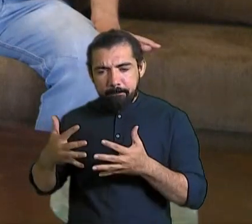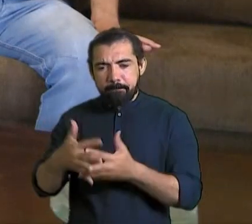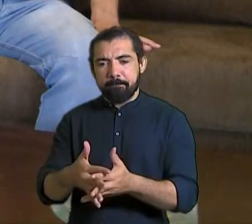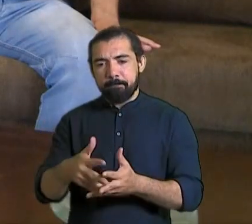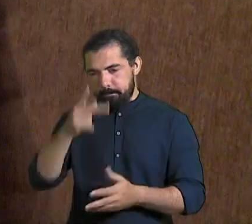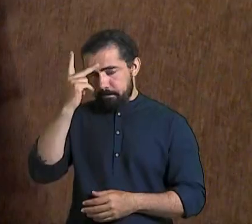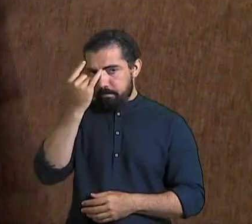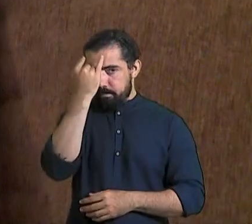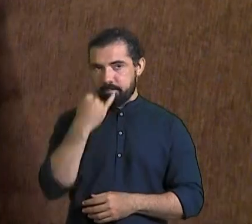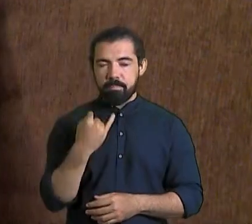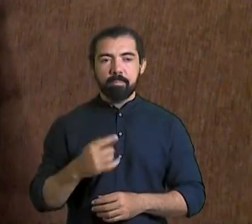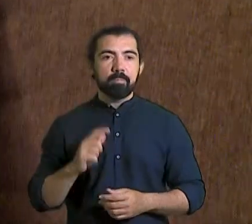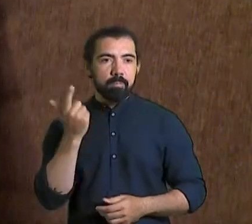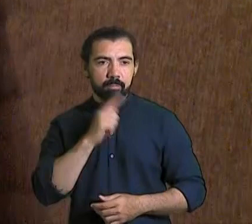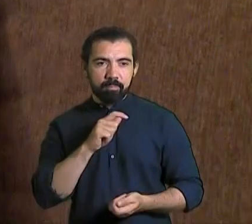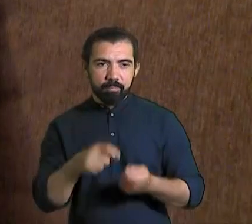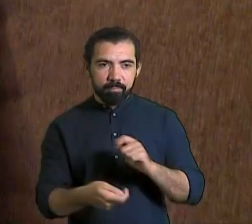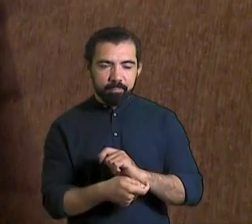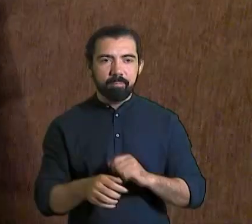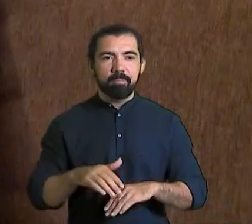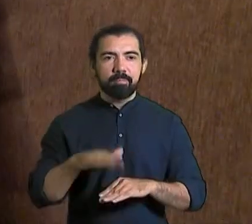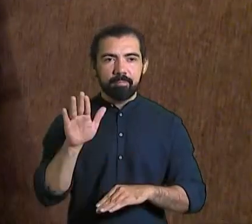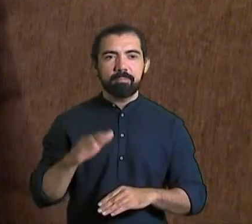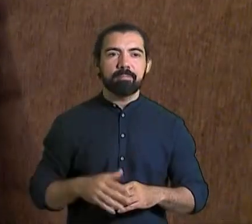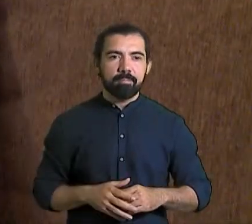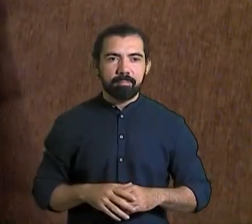de tornar essa mobilidade de forma